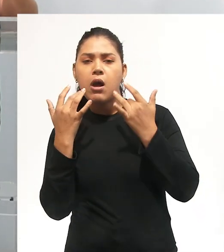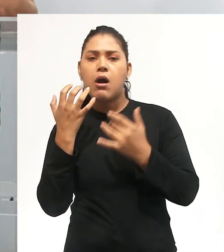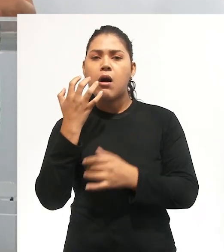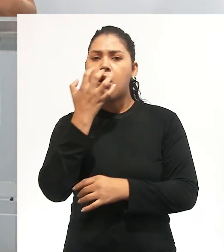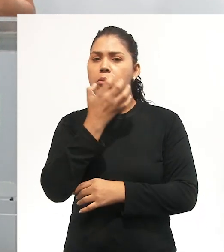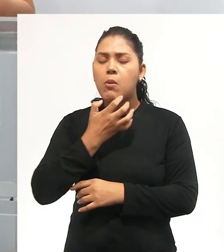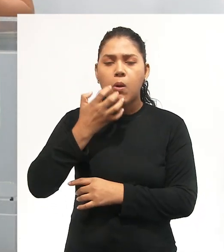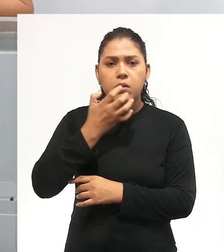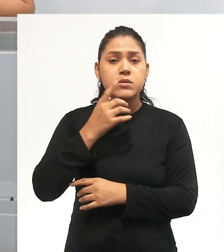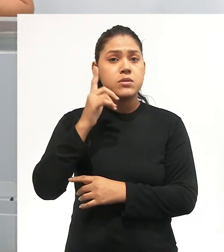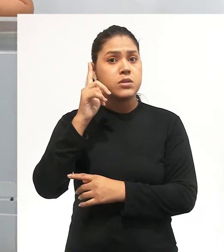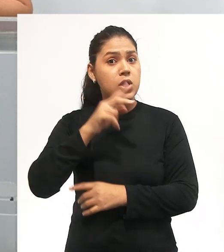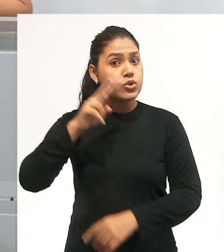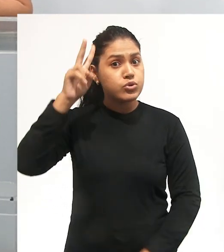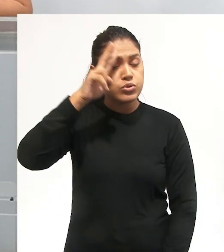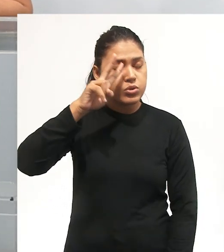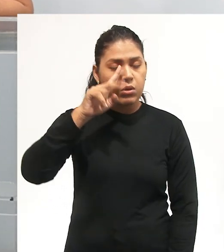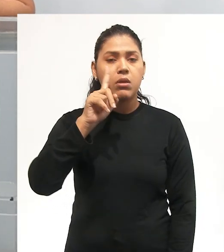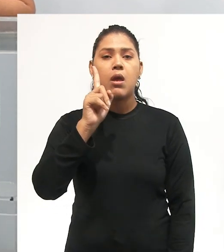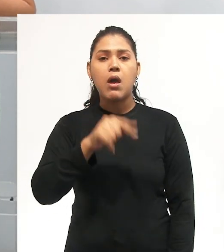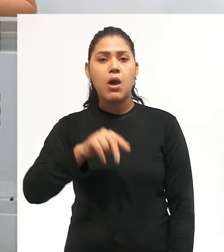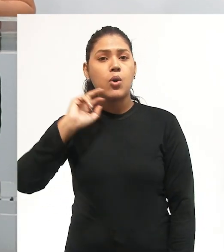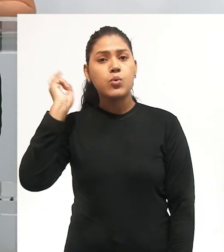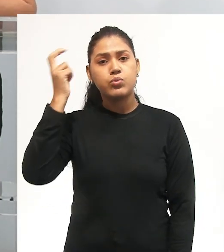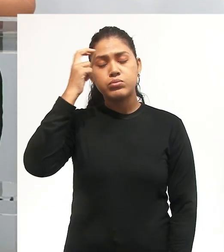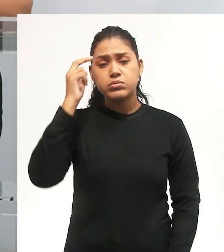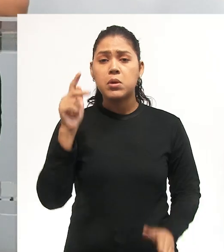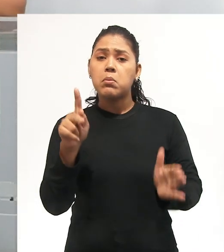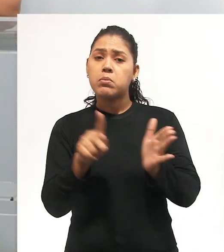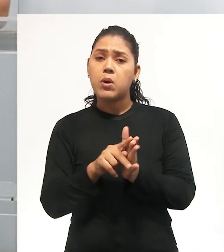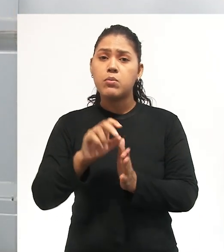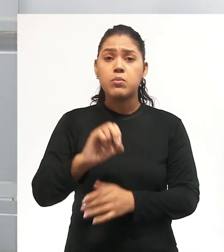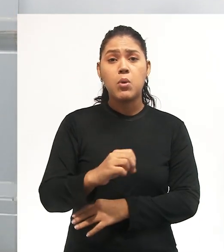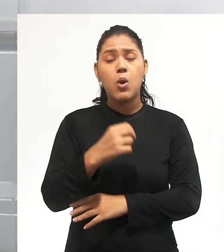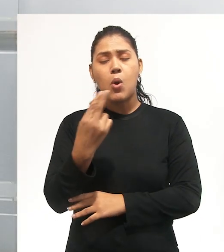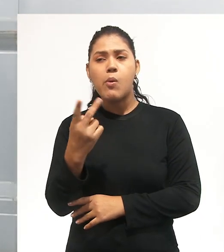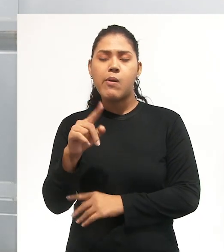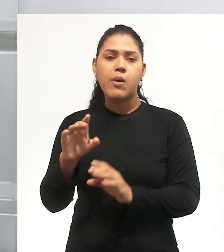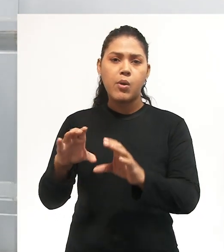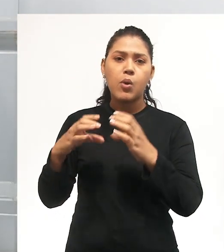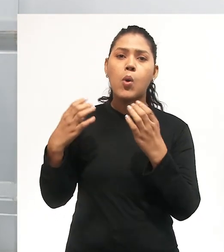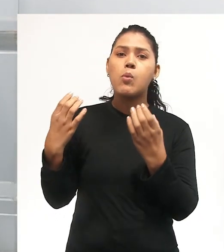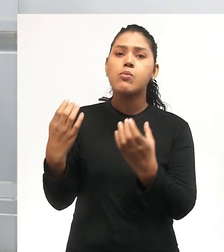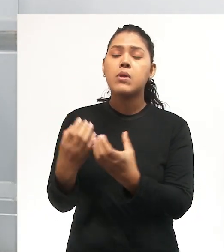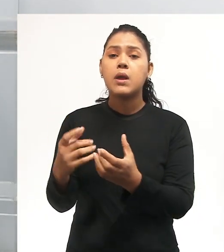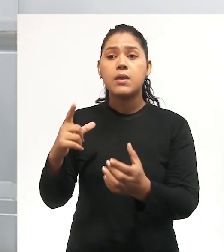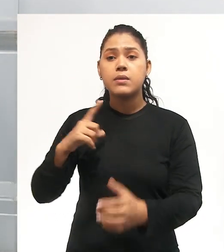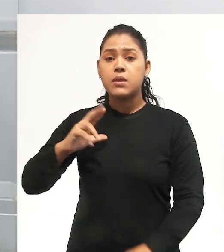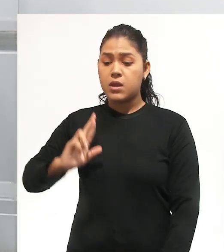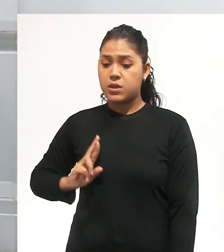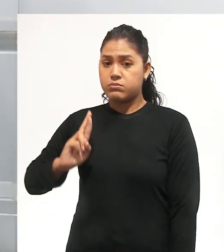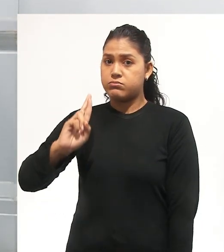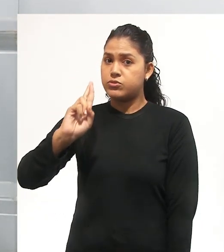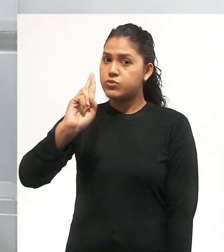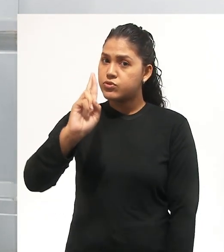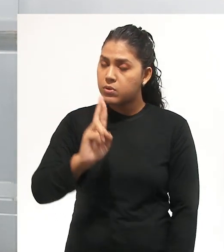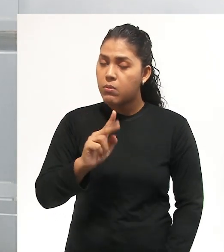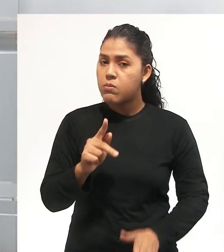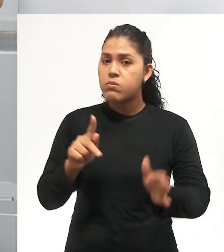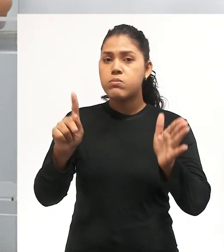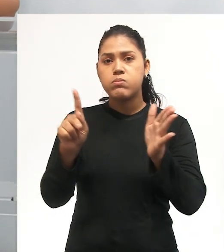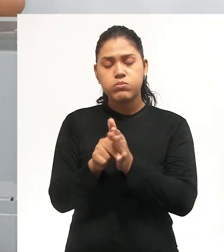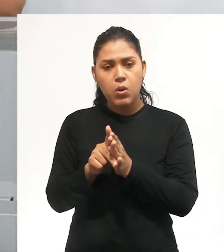músicas específicas, se são pessoas que têm uma tendência para religiosidade, se são